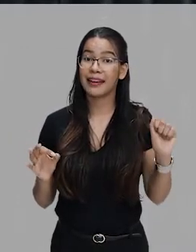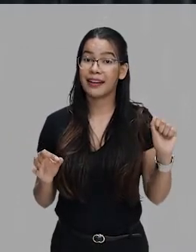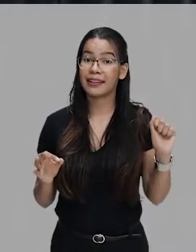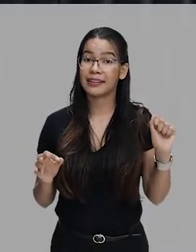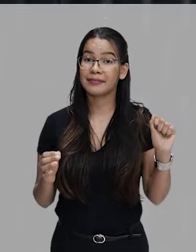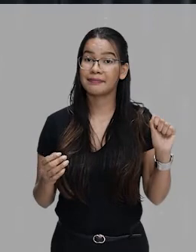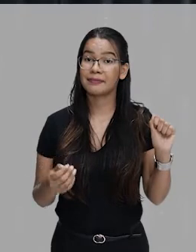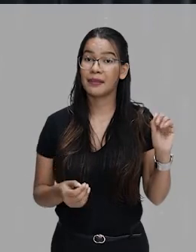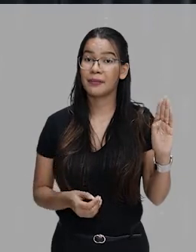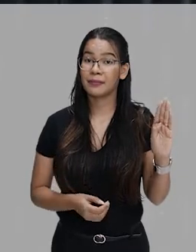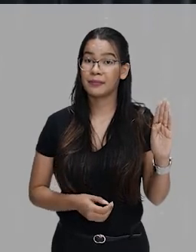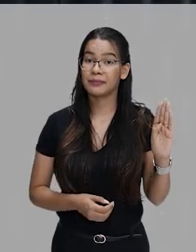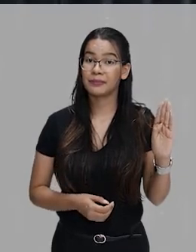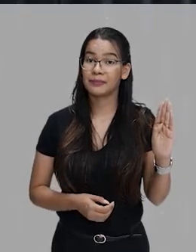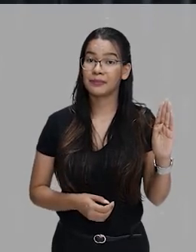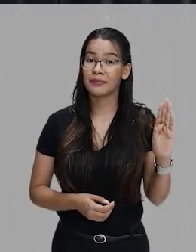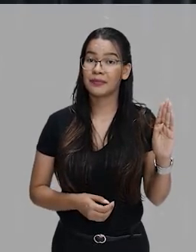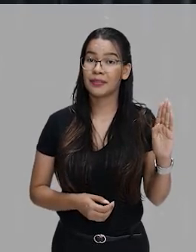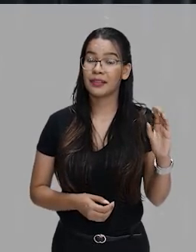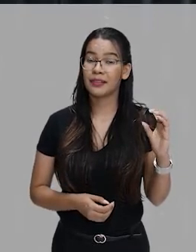B, C